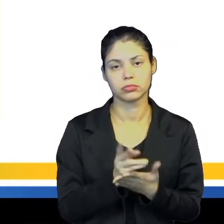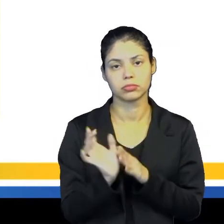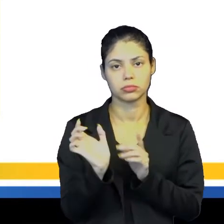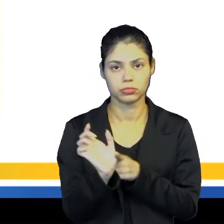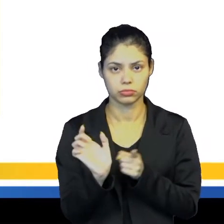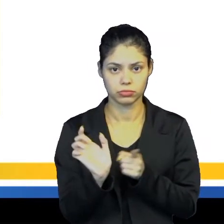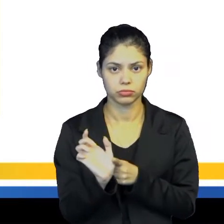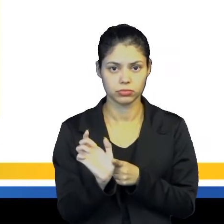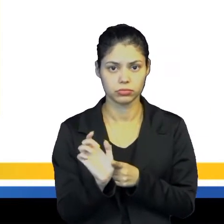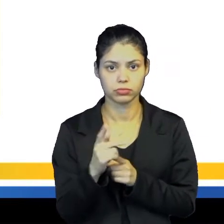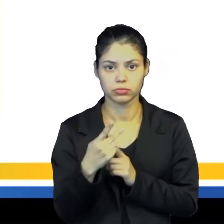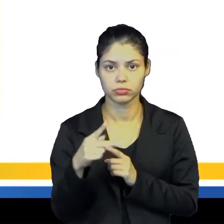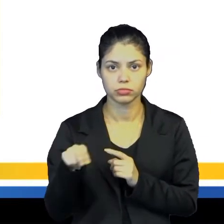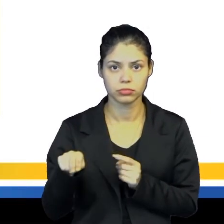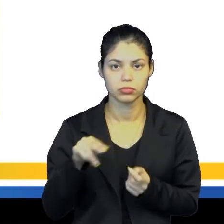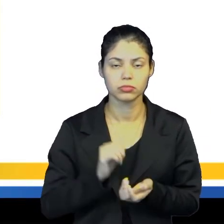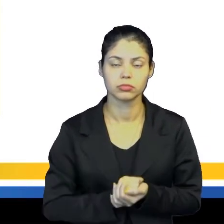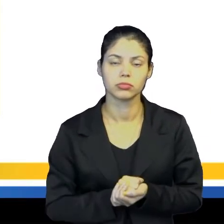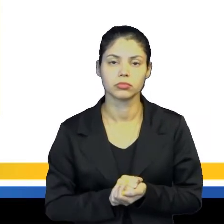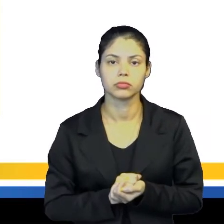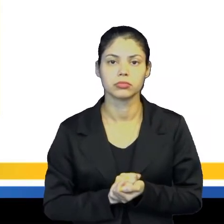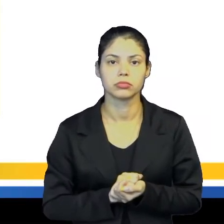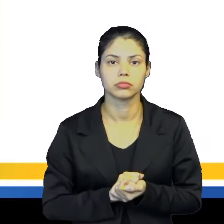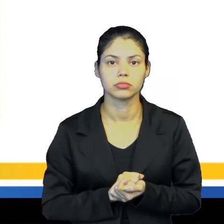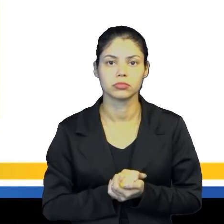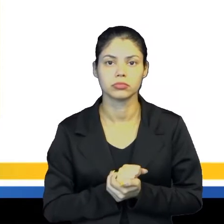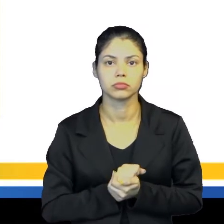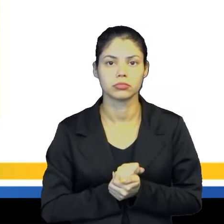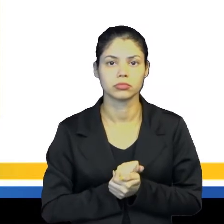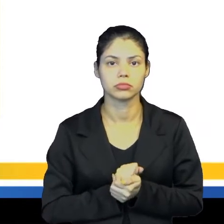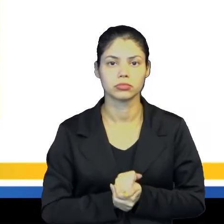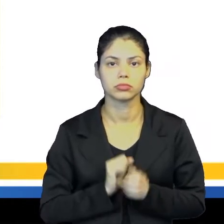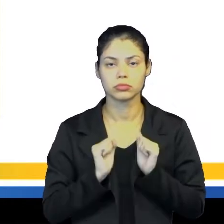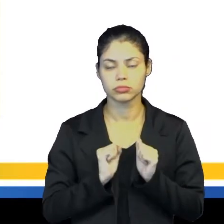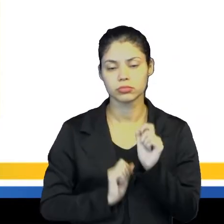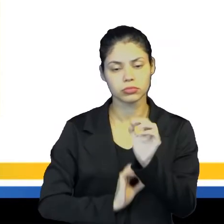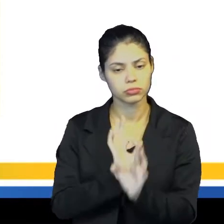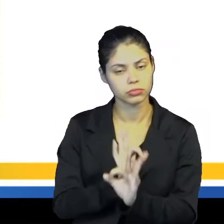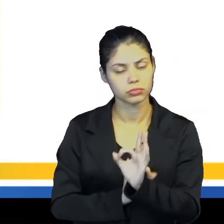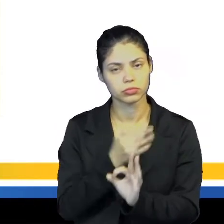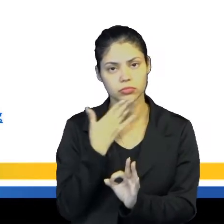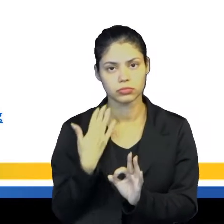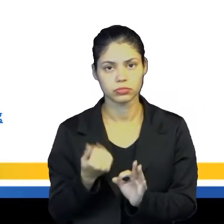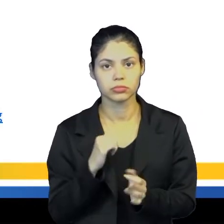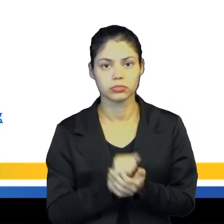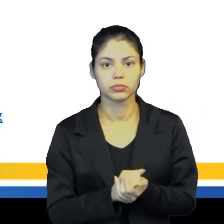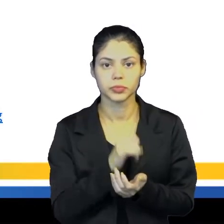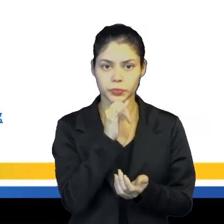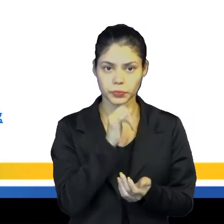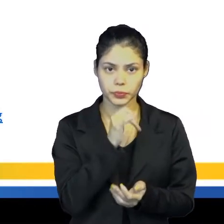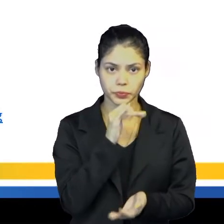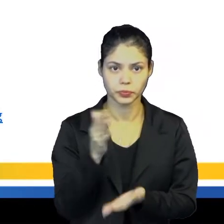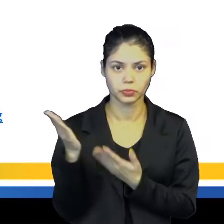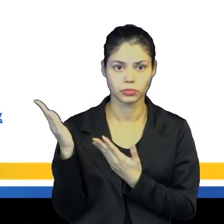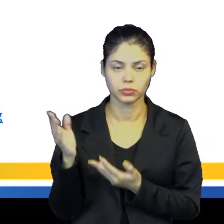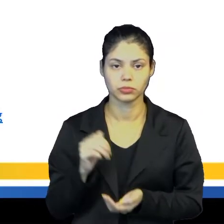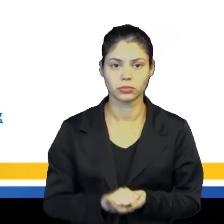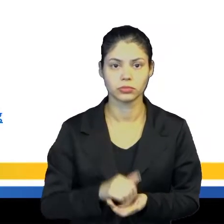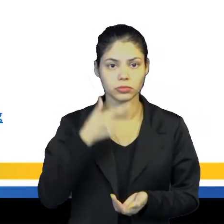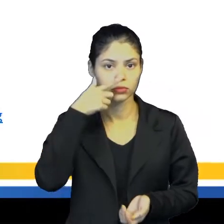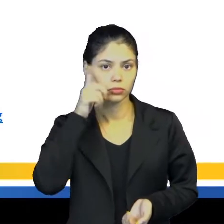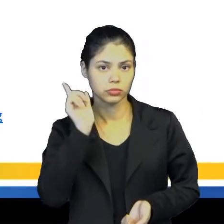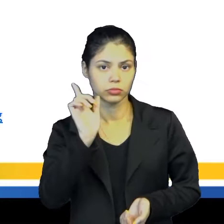posso substituí-la por pronomes, né, que podem me ajudar a organizar melhor. Vamos ver o exemplo aí continuando, ó, como é que